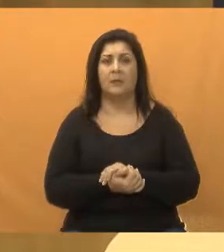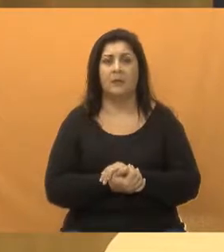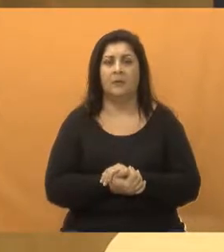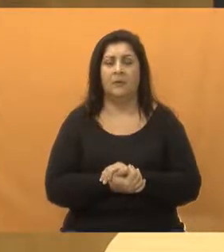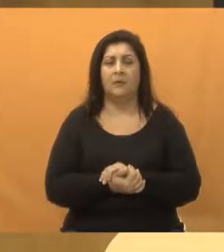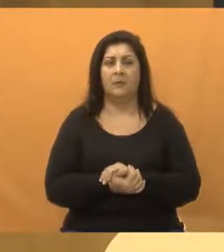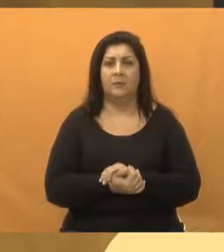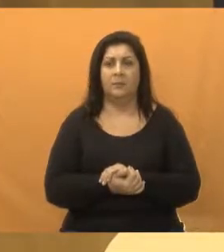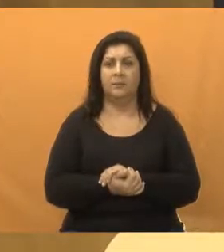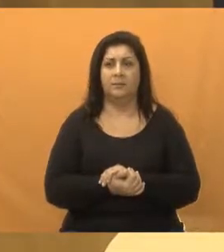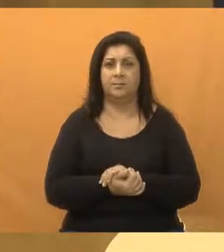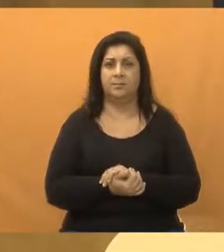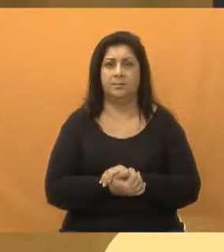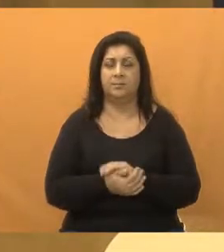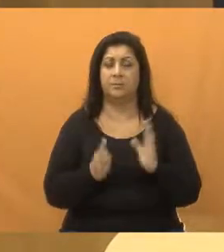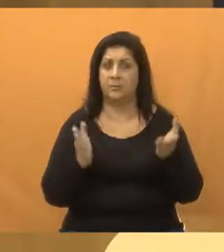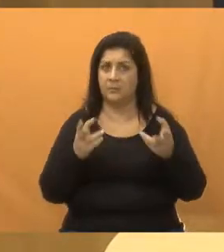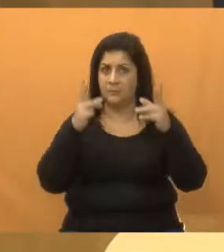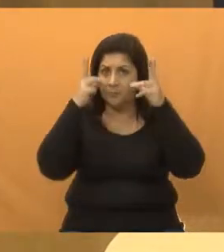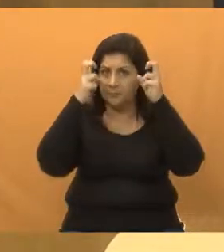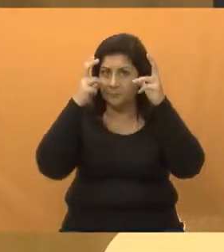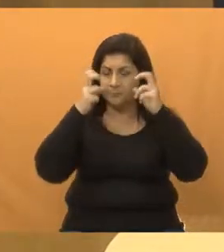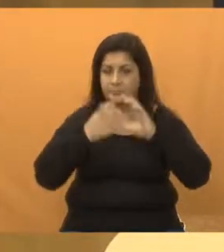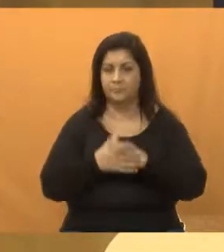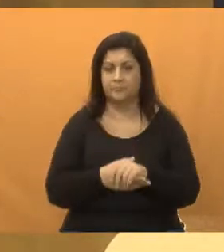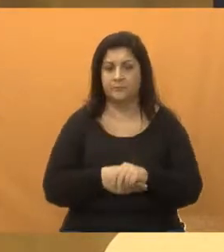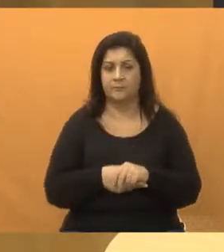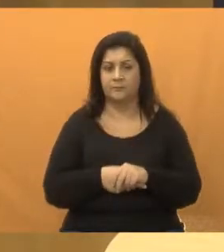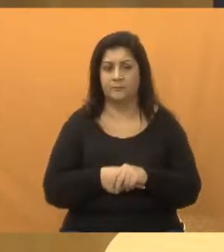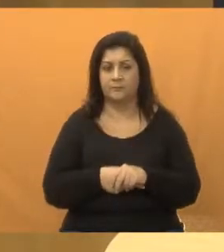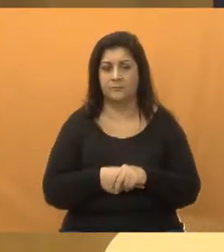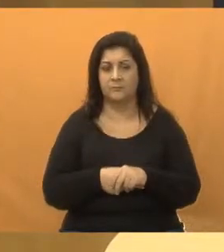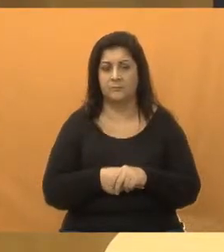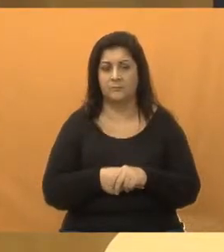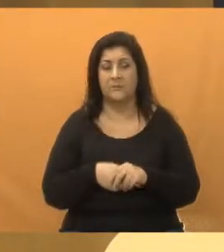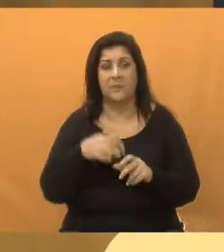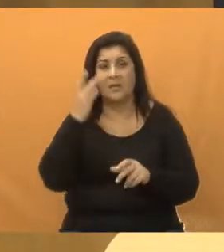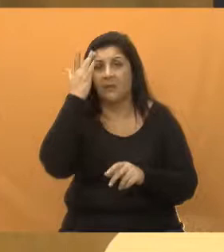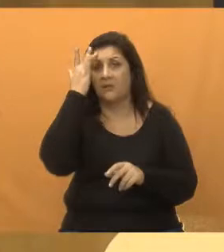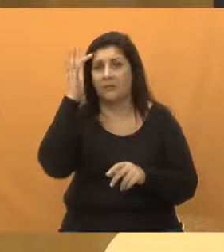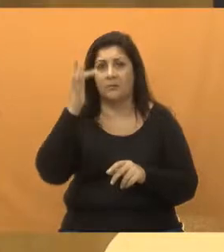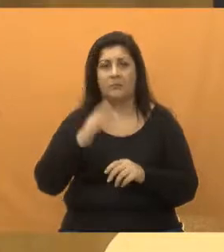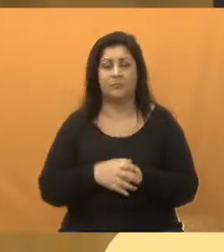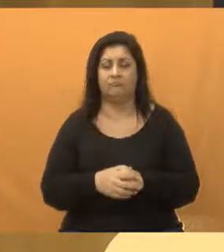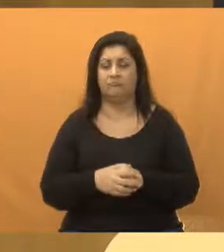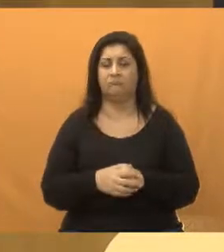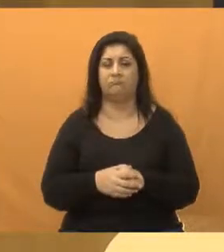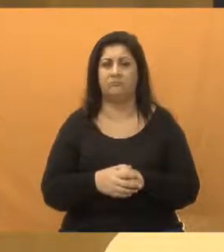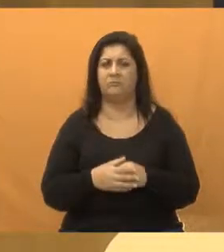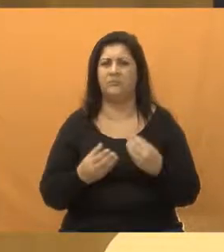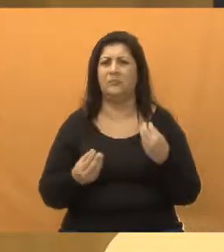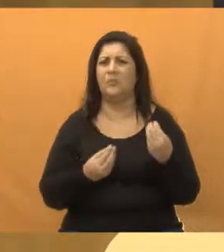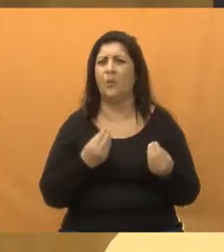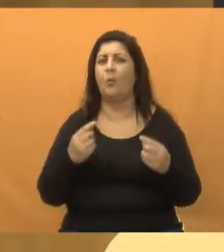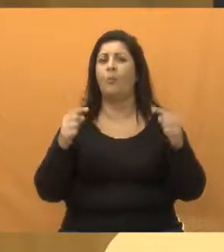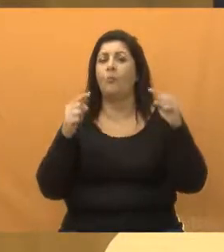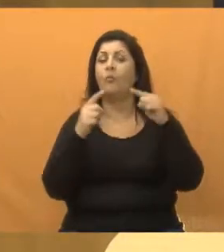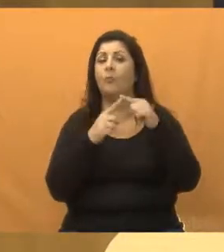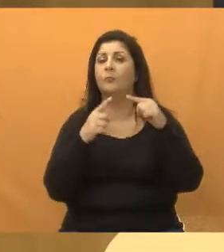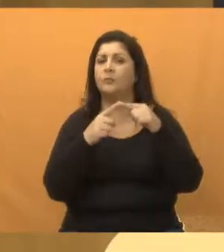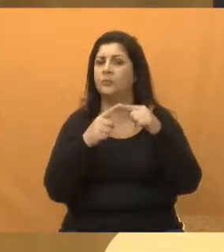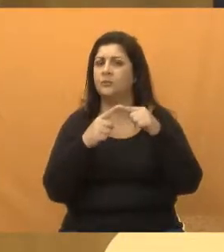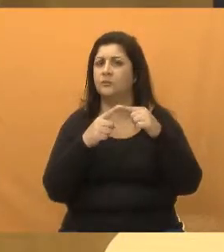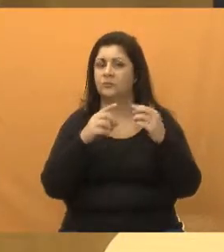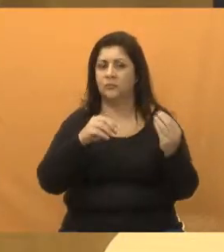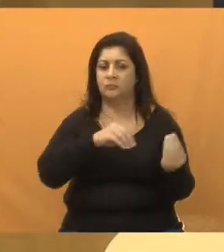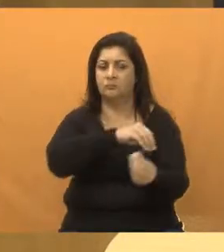Agora, perceba o seguinte, que eu não entendo aonde que quer chegar com esse